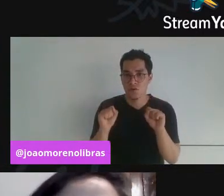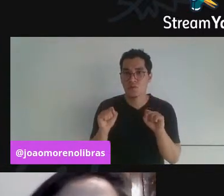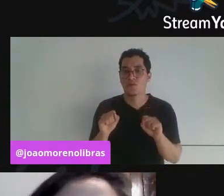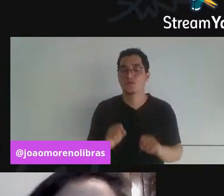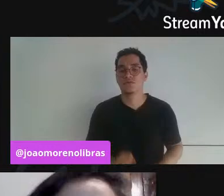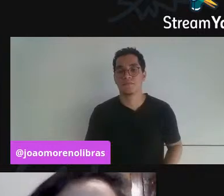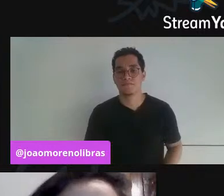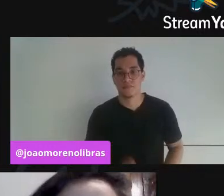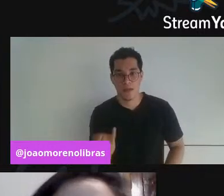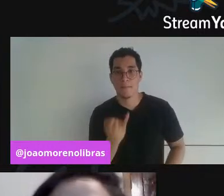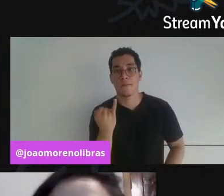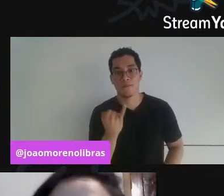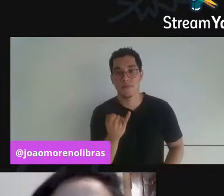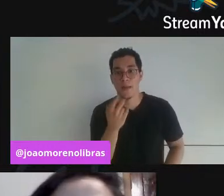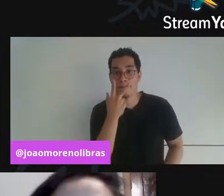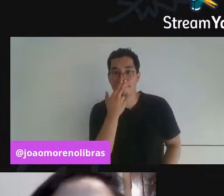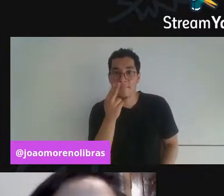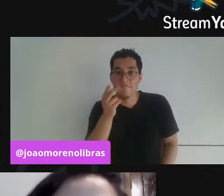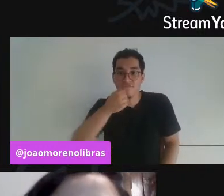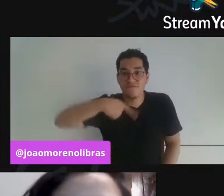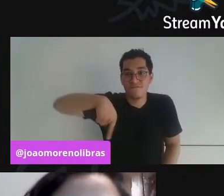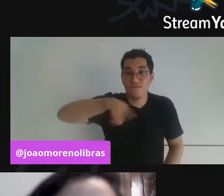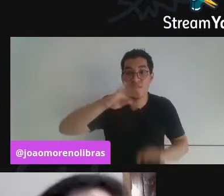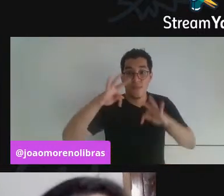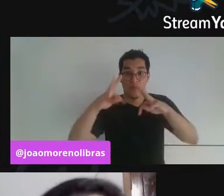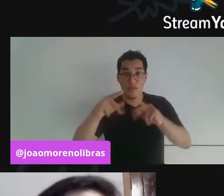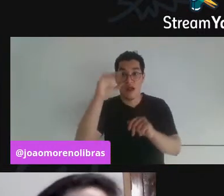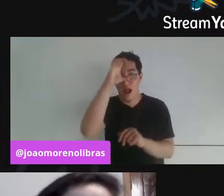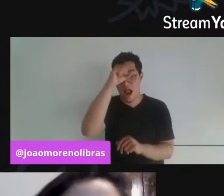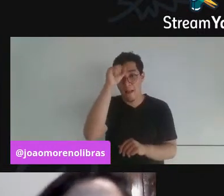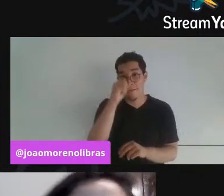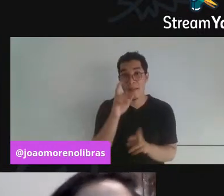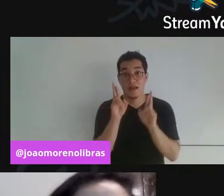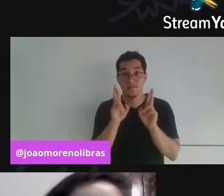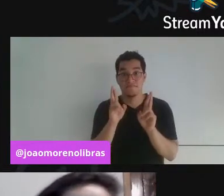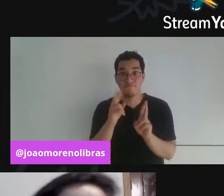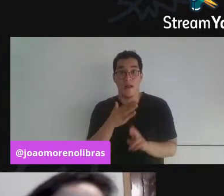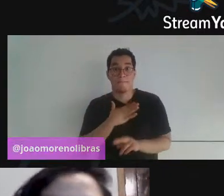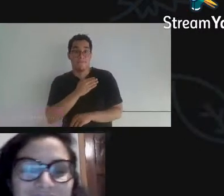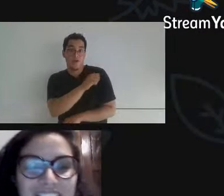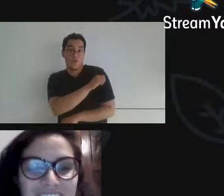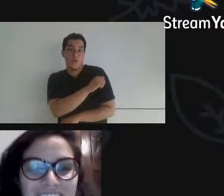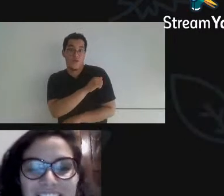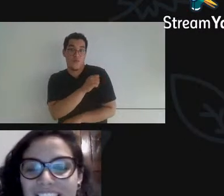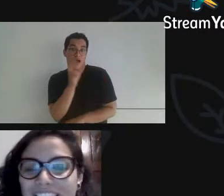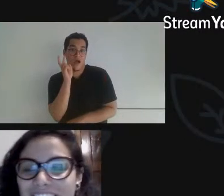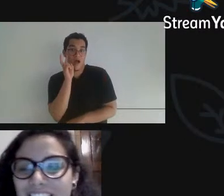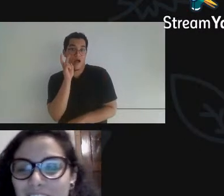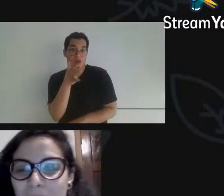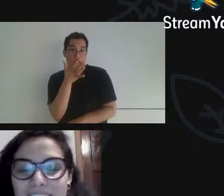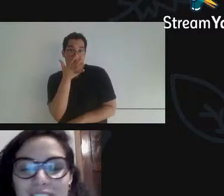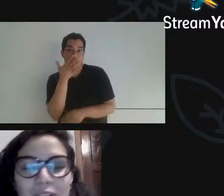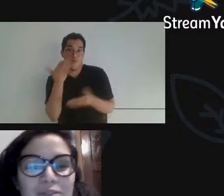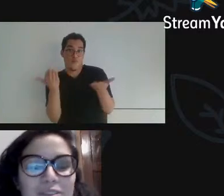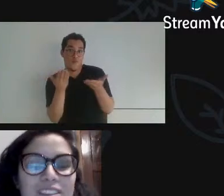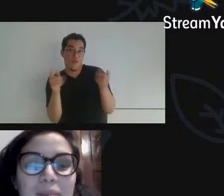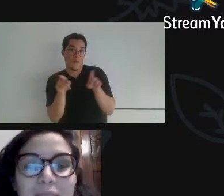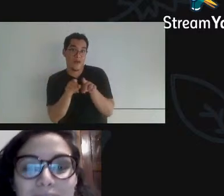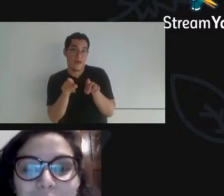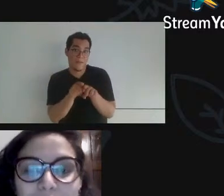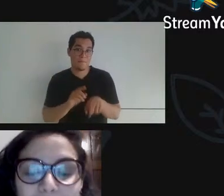e espero que meus alunos todos tenham assistido também a sua palestra, né? E a gente tenha aí acesso a mais